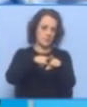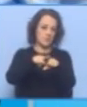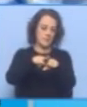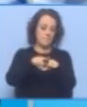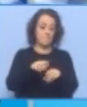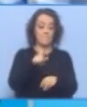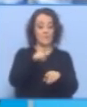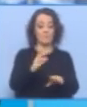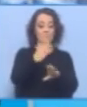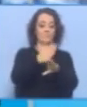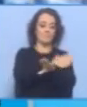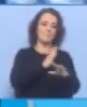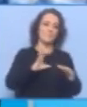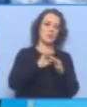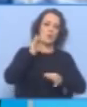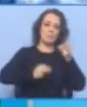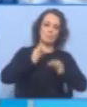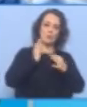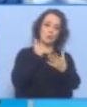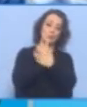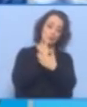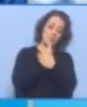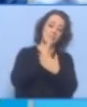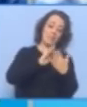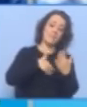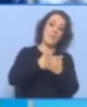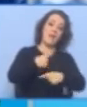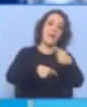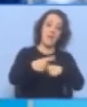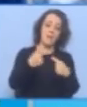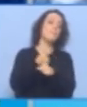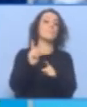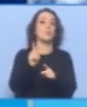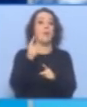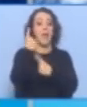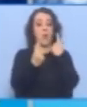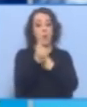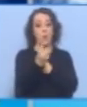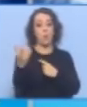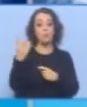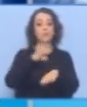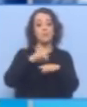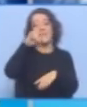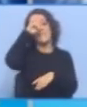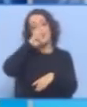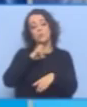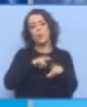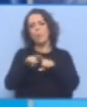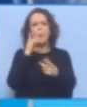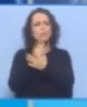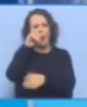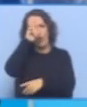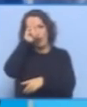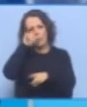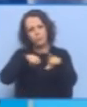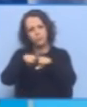Isto vinha a propósito dos processos judiciais, portanto, que têm, até porque mensagem... alguns deles têm a ver precisamente com estes vícios da política. Não são só os políticos que são